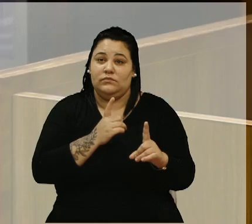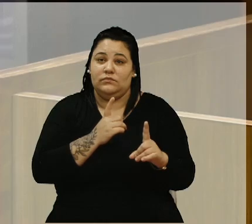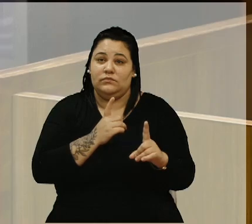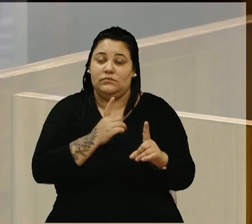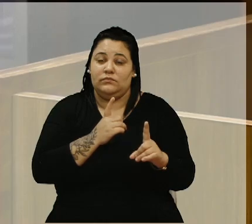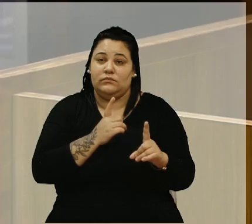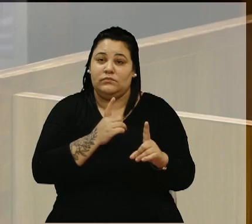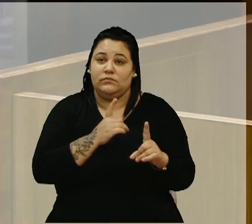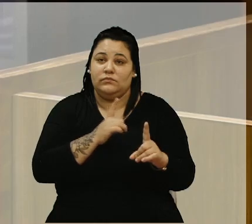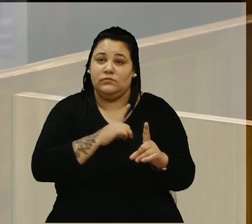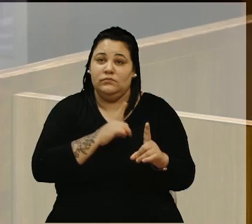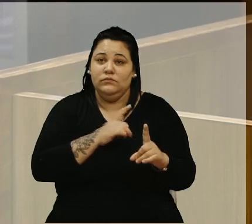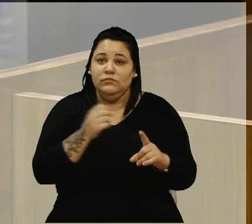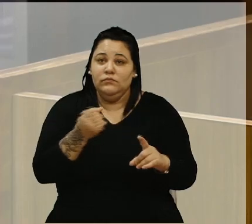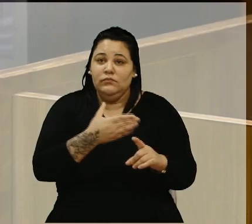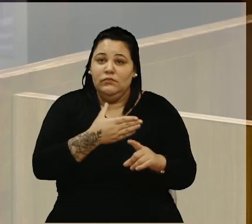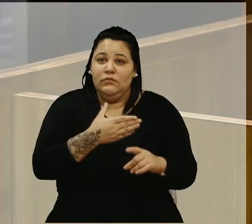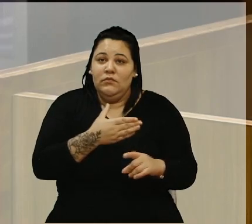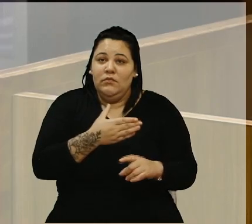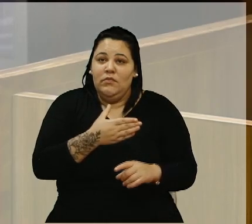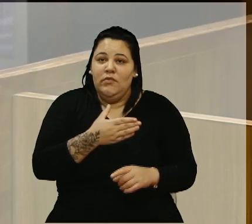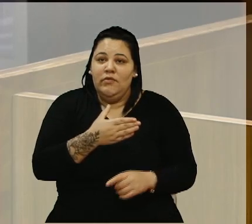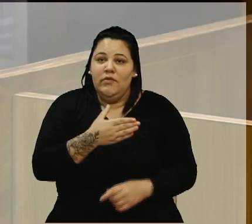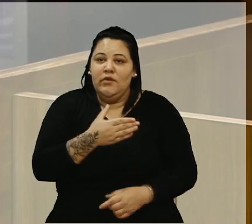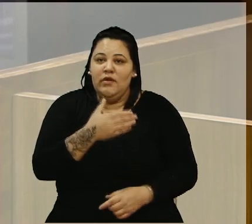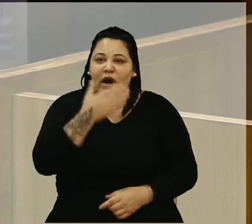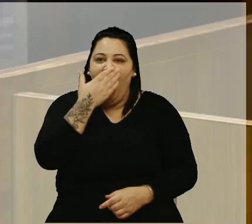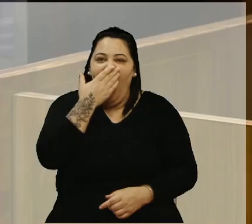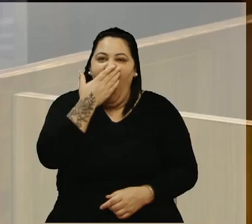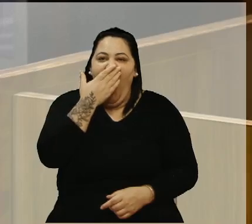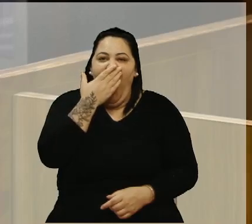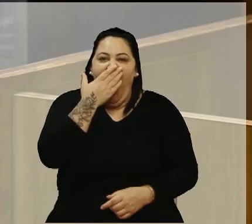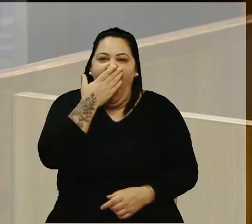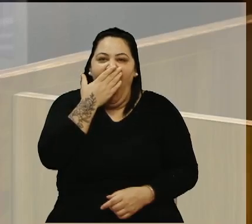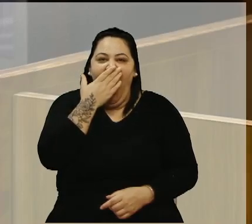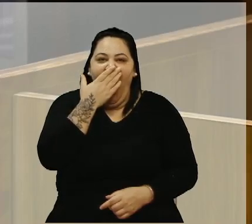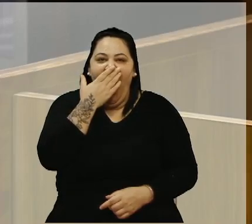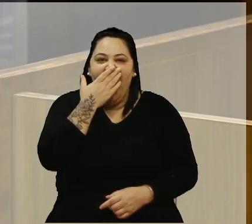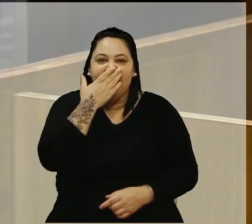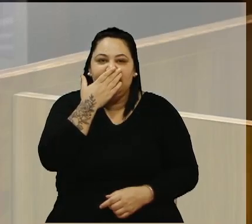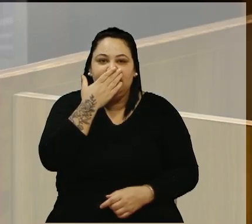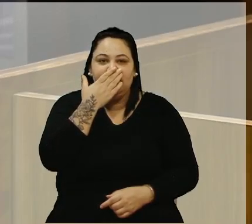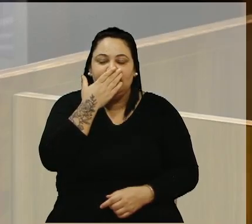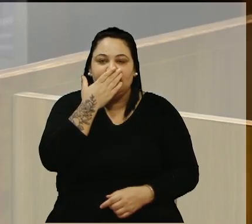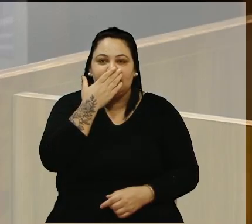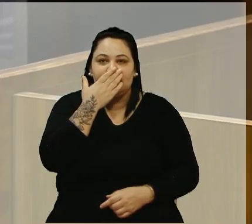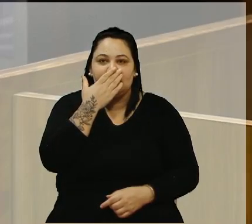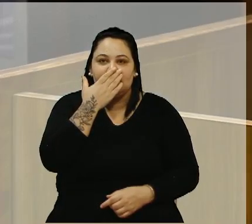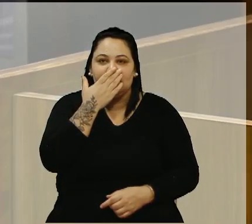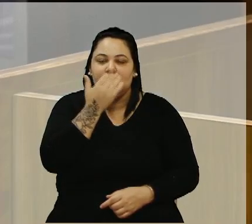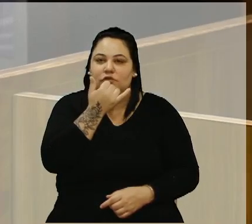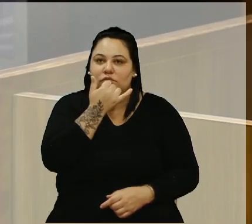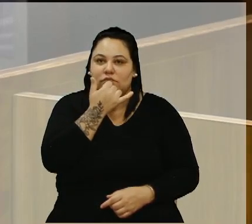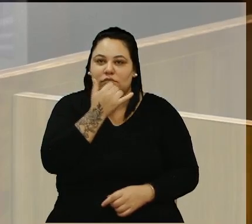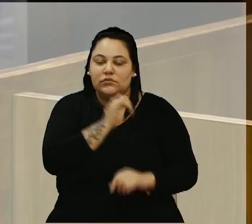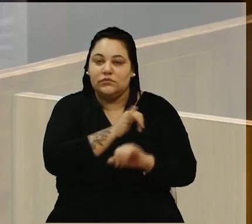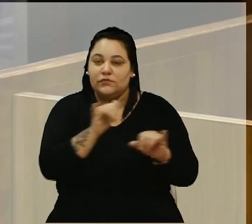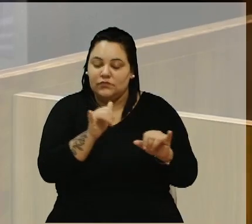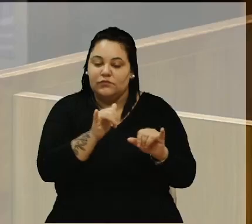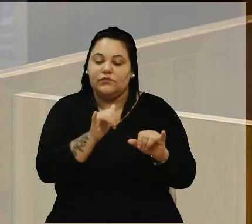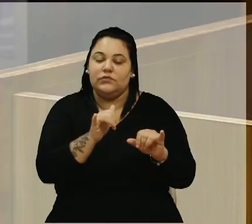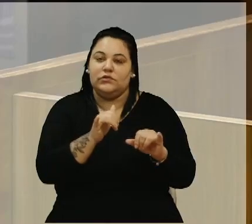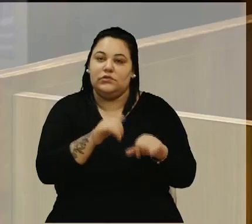até nós termos um novo laudo geológico para ver se volta a UBS do Centenário 2.